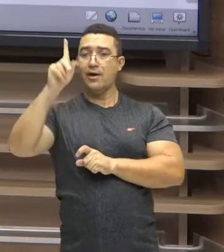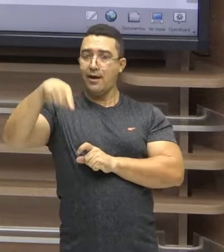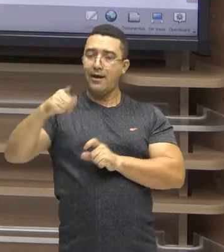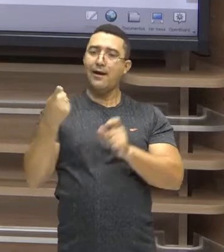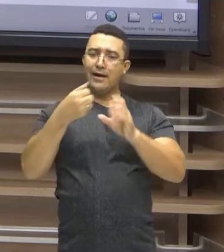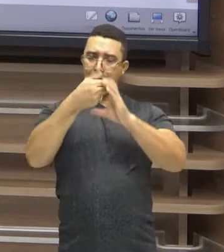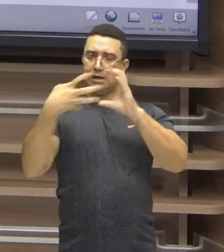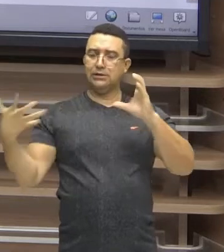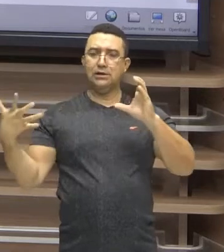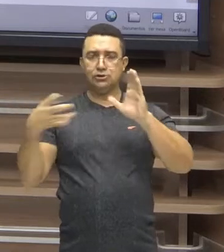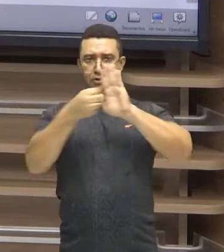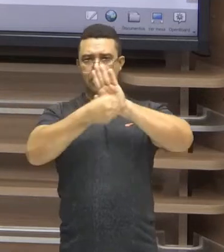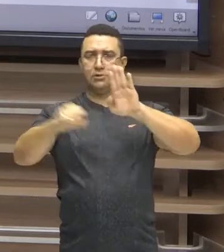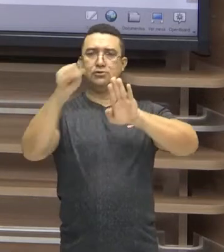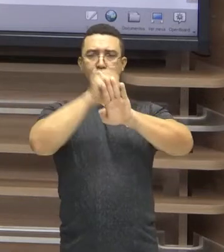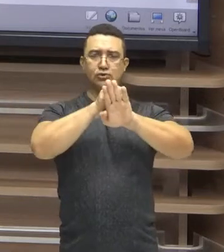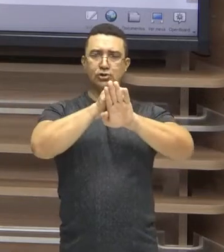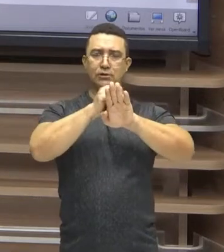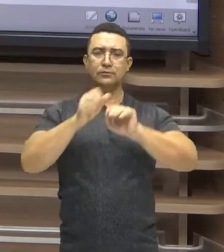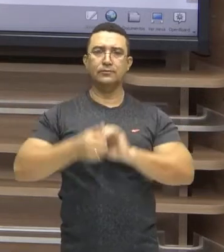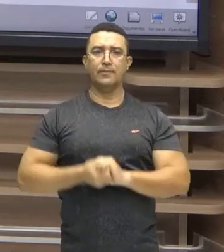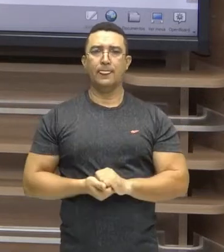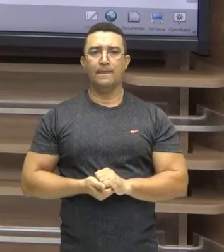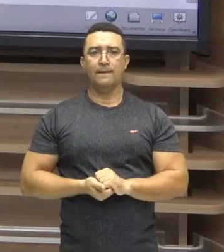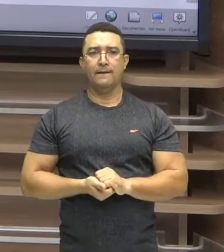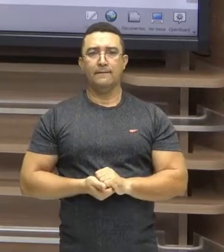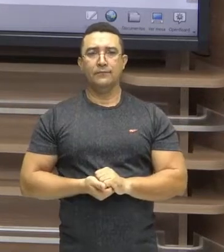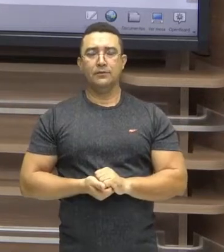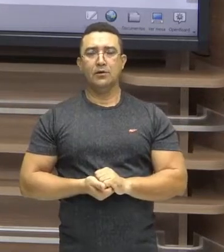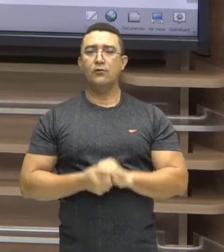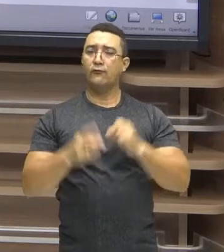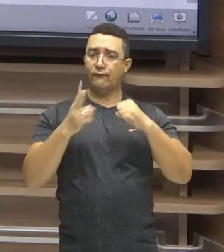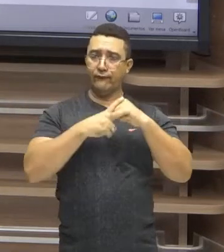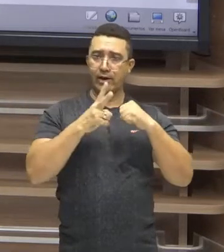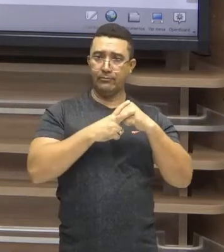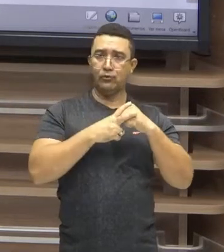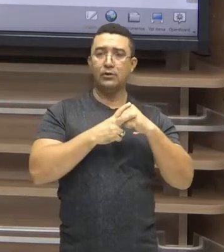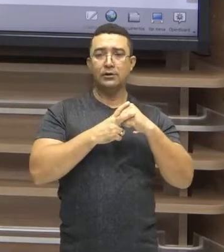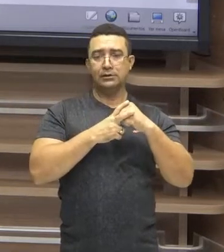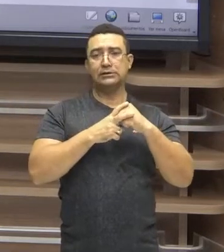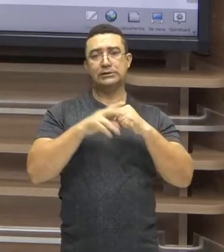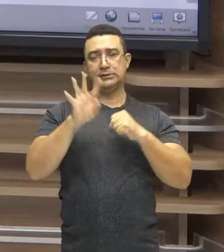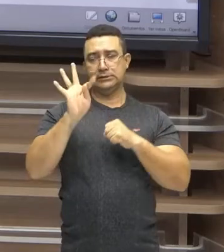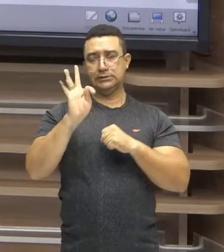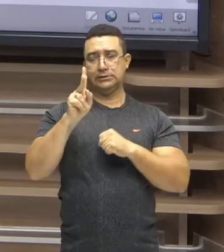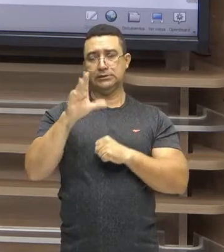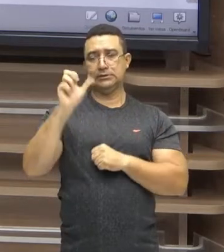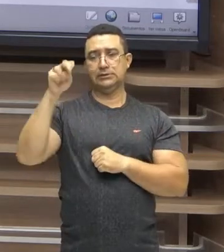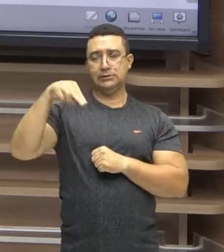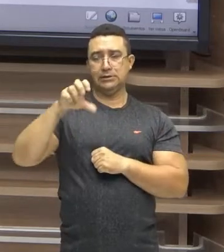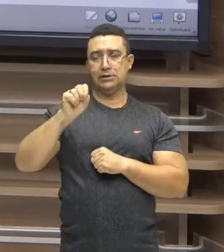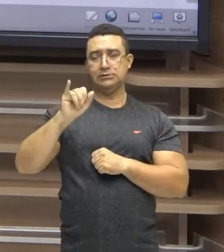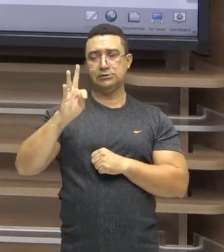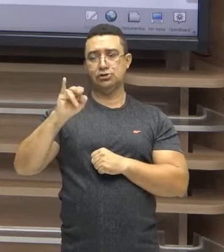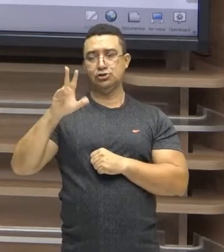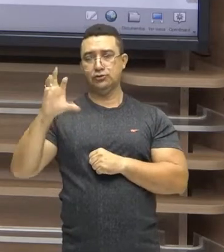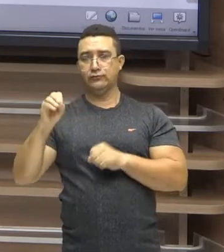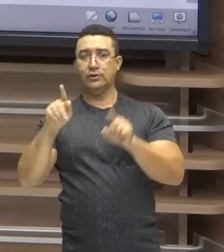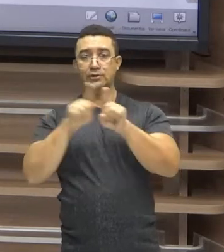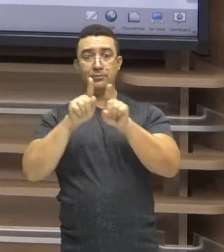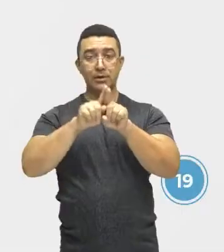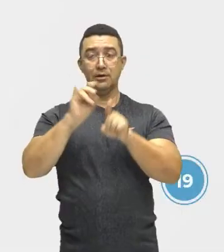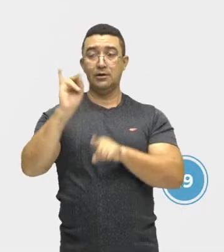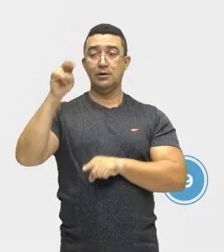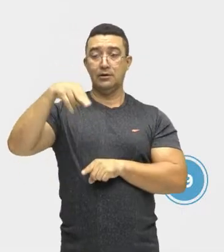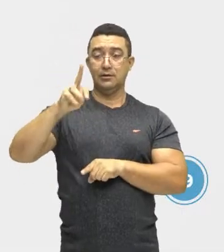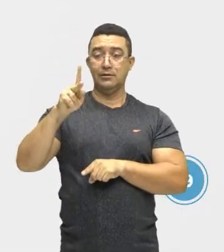liga o sujeito à sua característica. Muito bem. Tanto os verbos transitivos quanto os intransitivos, eles podem apresentar isso. Olha só, observe